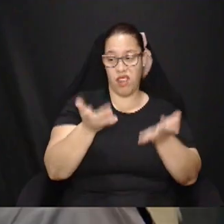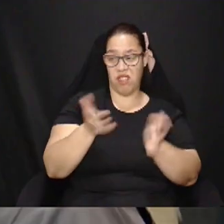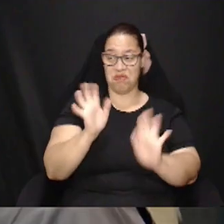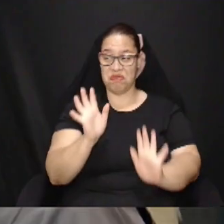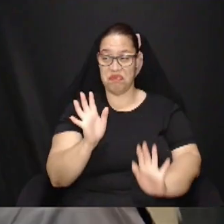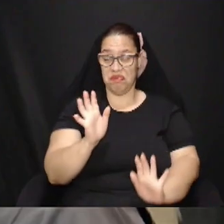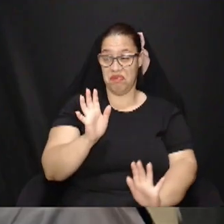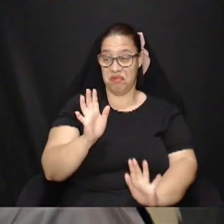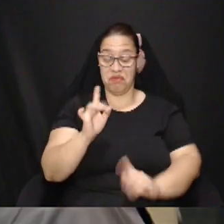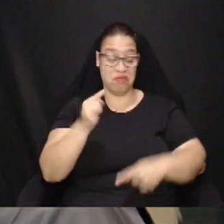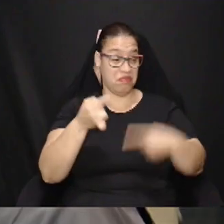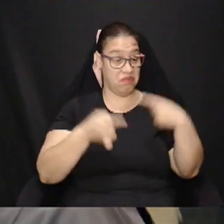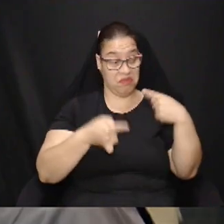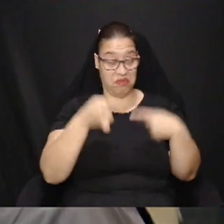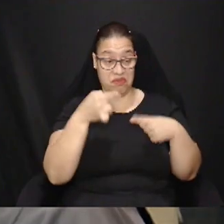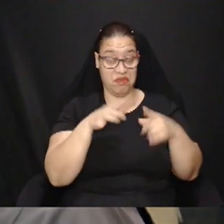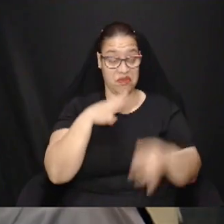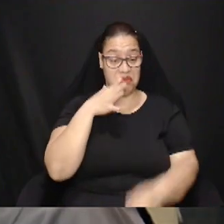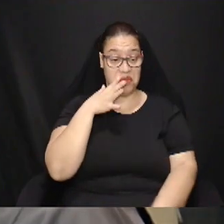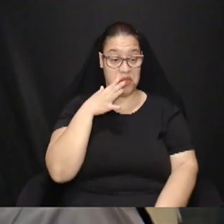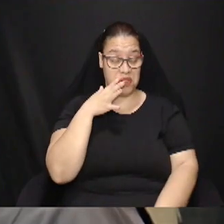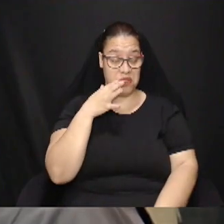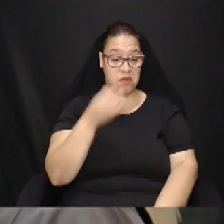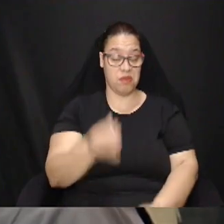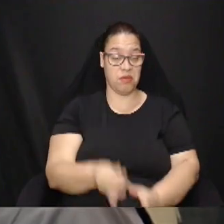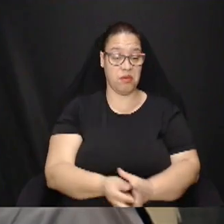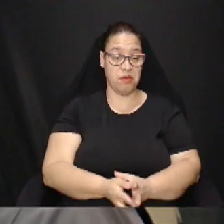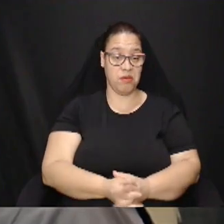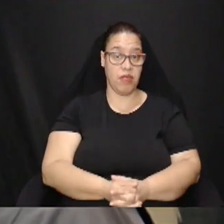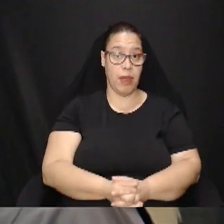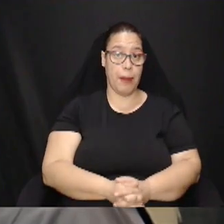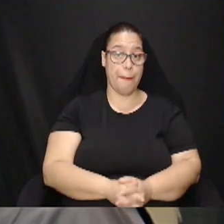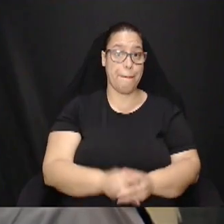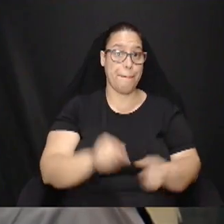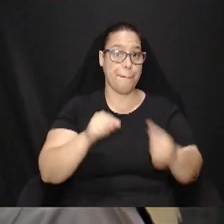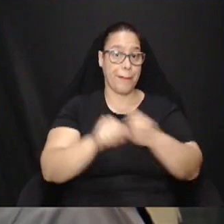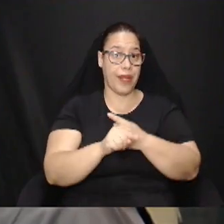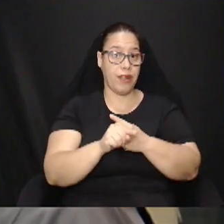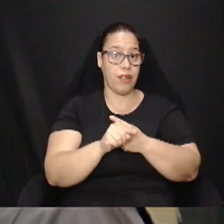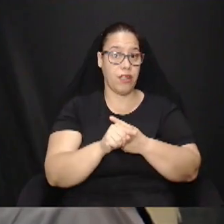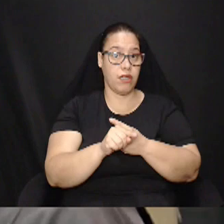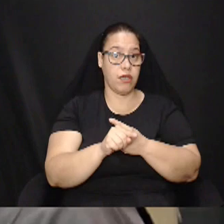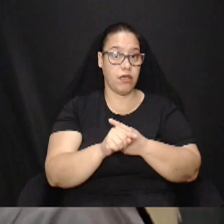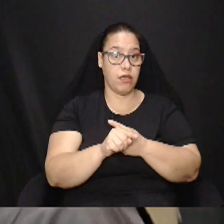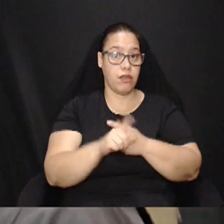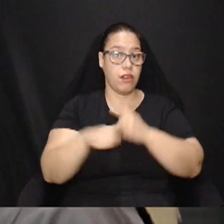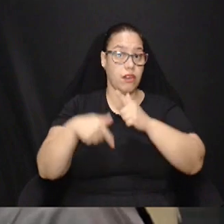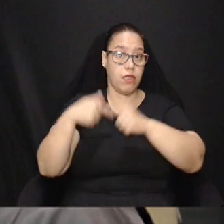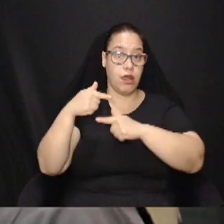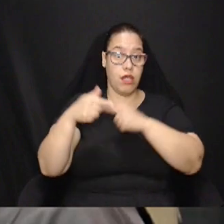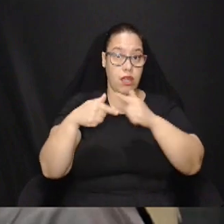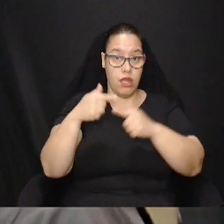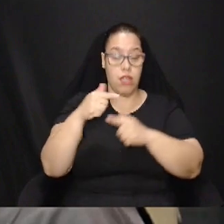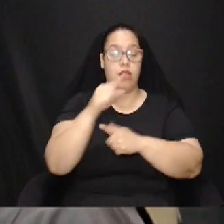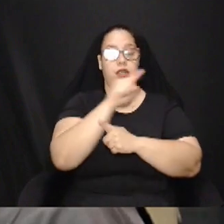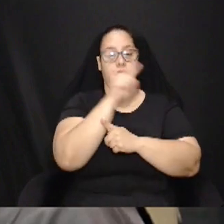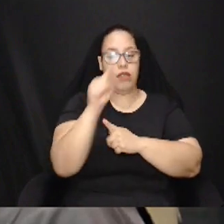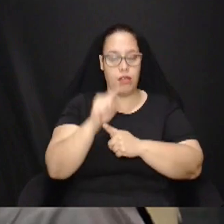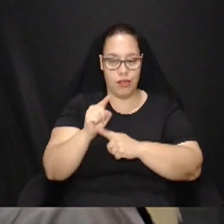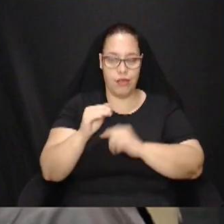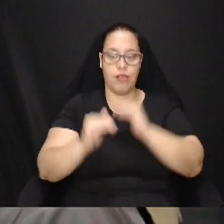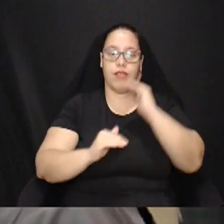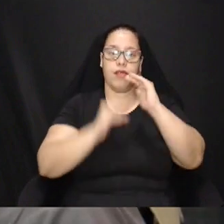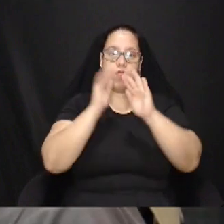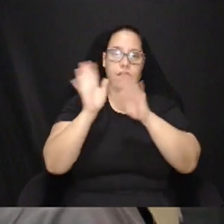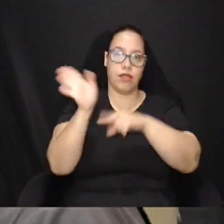debate, esse discurso, na contrapartida, na contramão da geração Z, que cresceu com os filmes mostrando